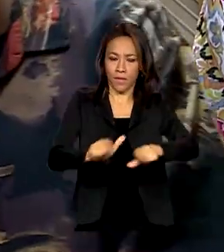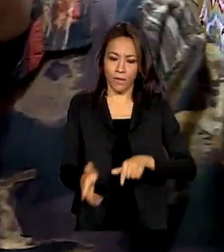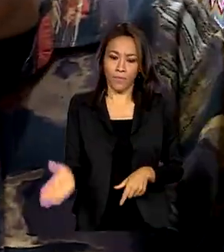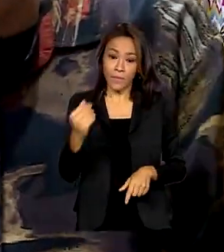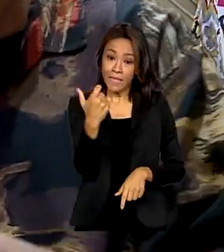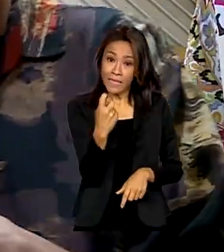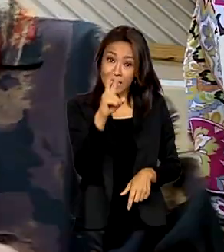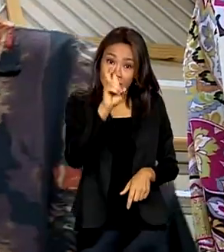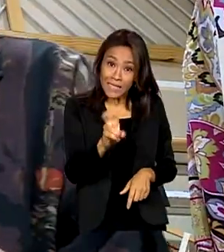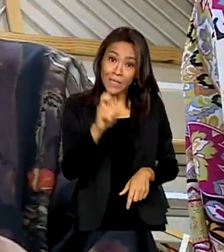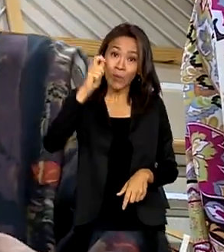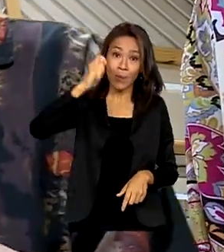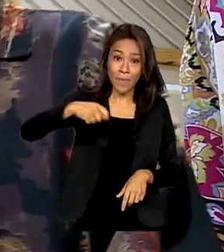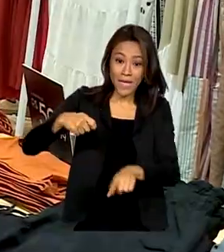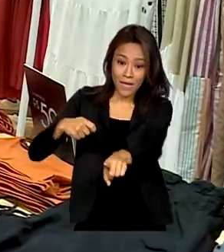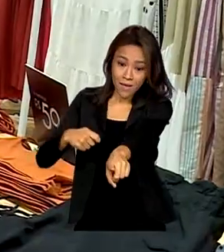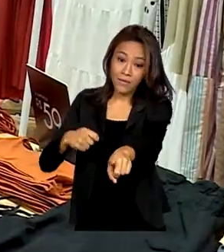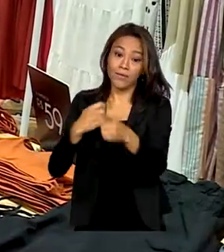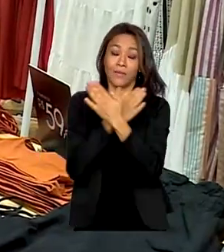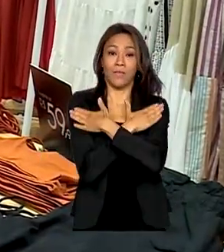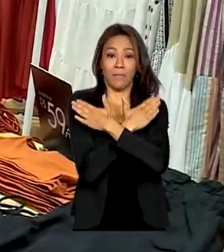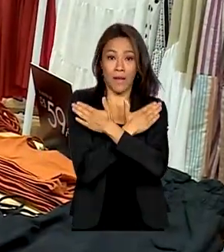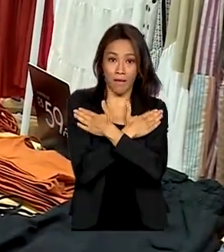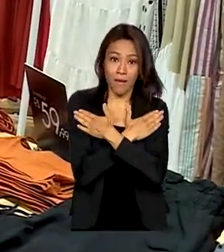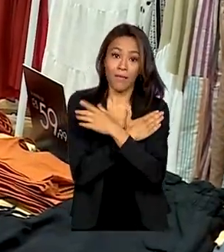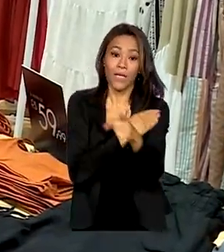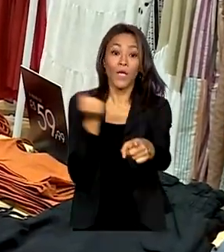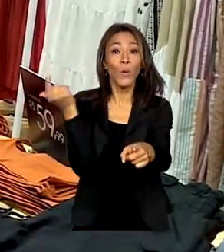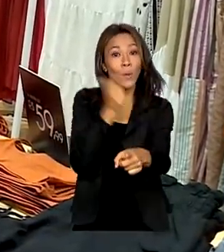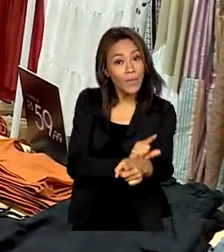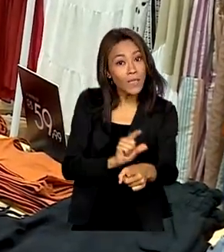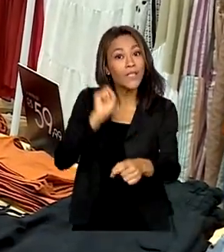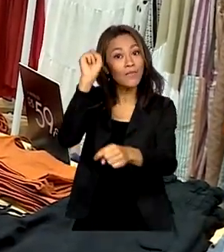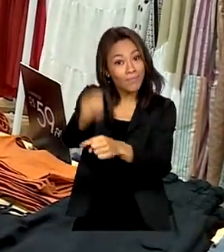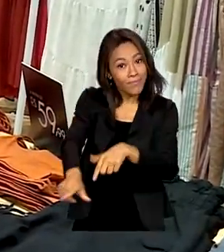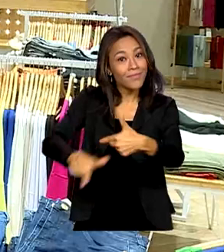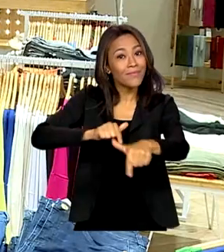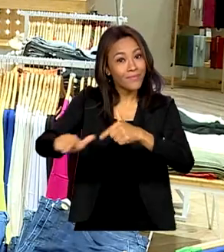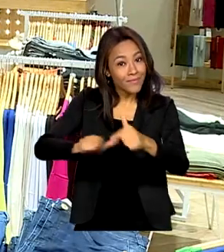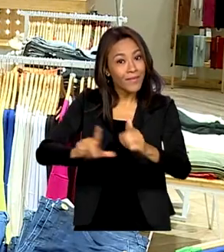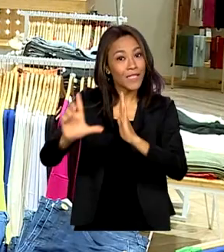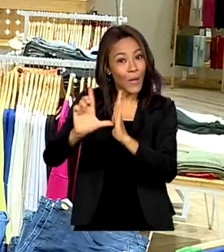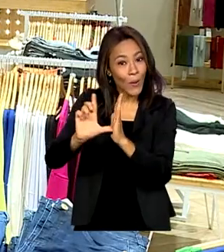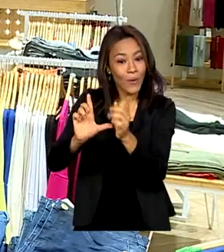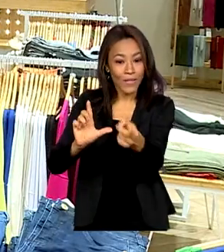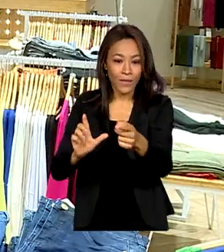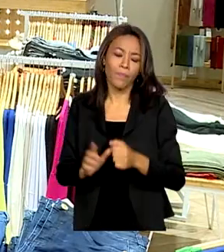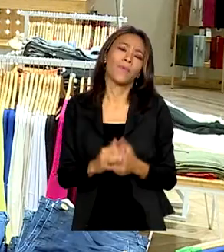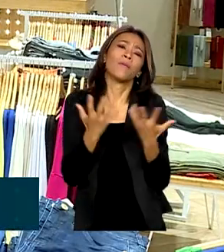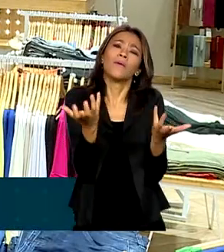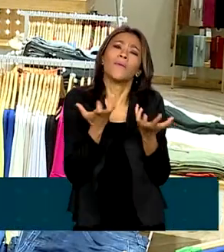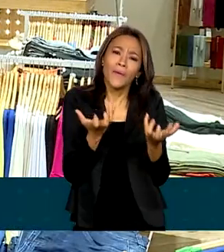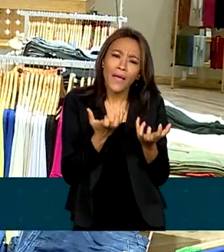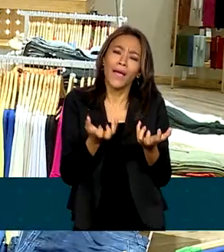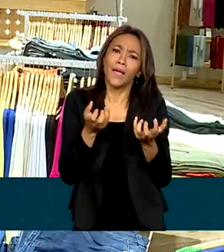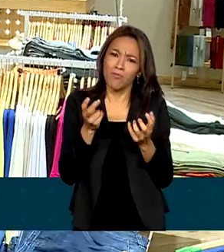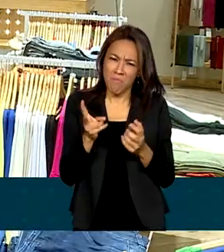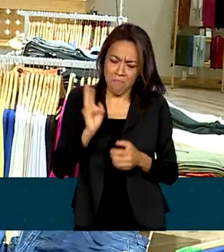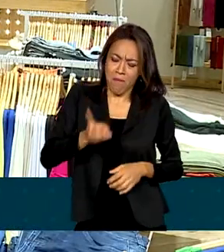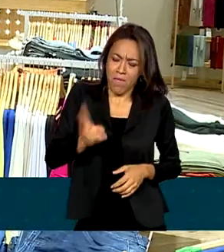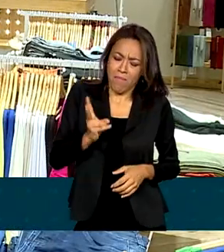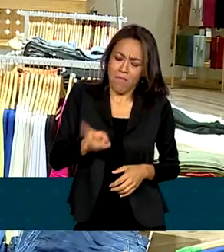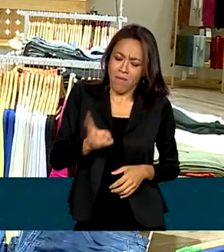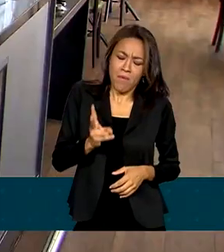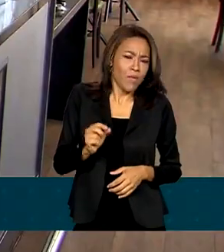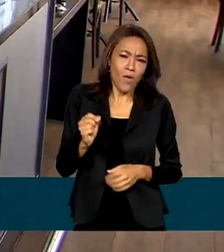desempregado em dezembro Hugo conseguiu uma vaga nesta loja de roupas quero um crescimento eu quero ficar na mesma vaga há muito tempo não